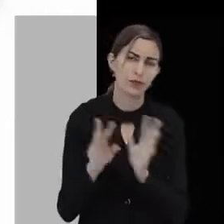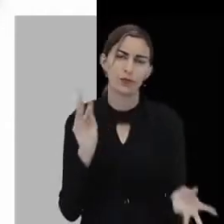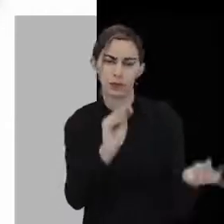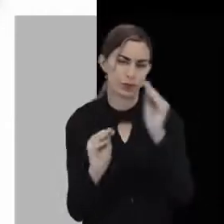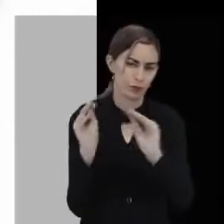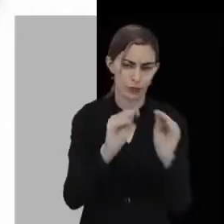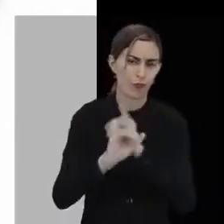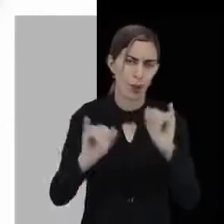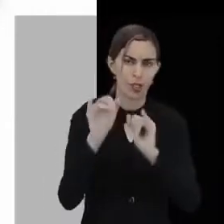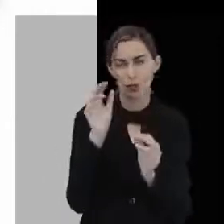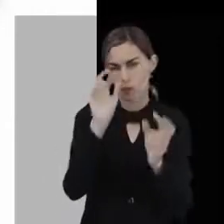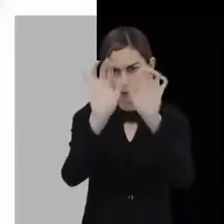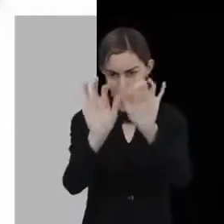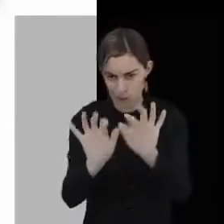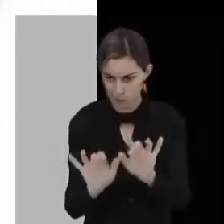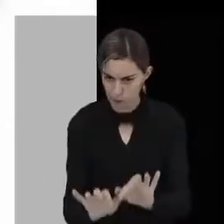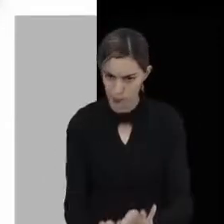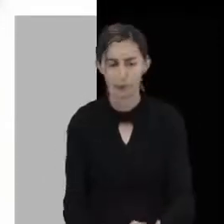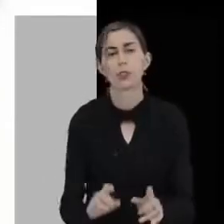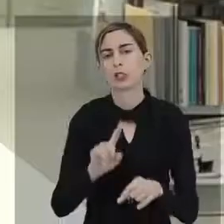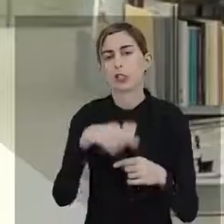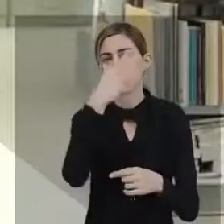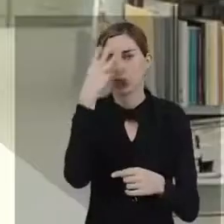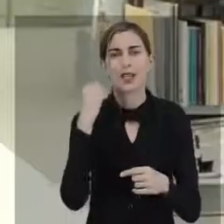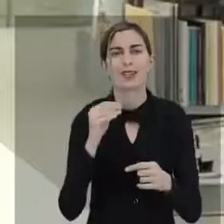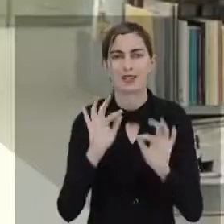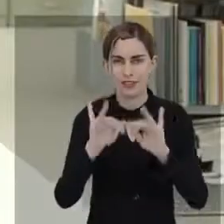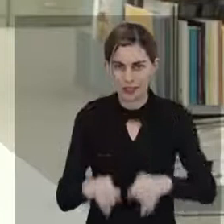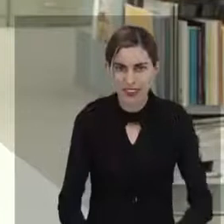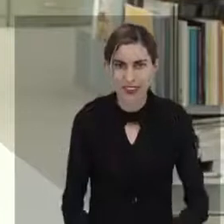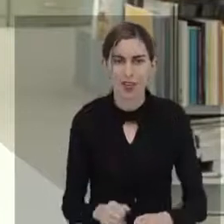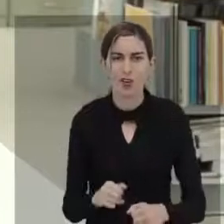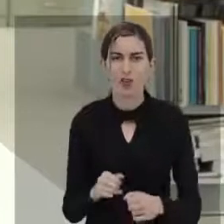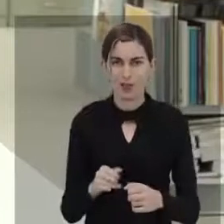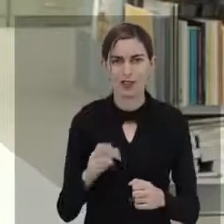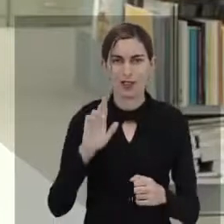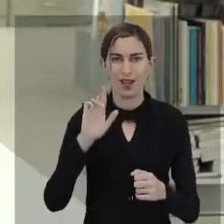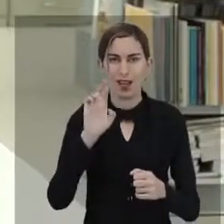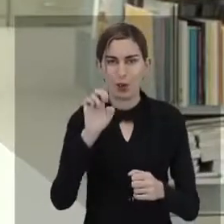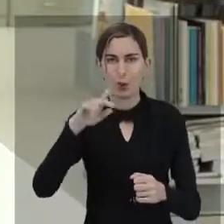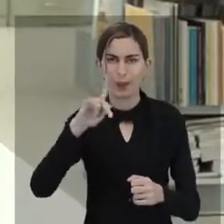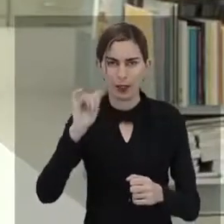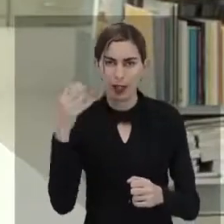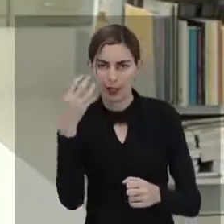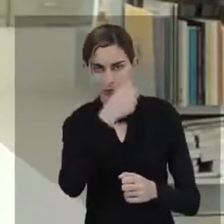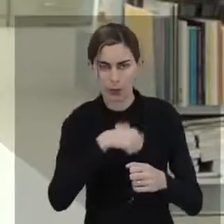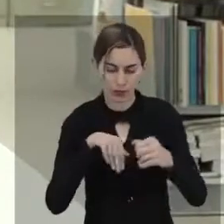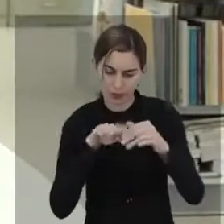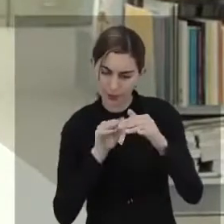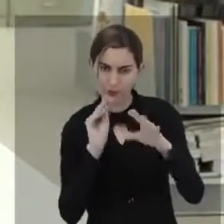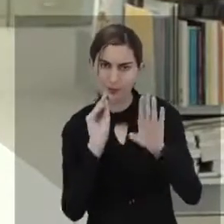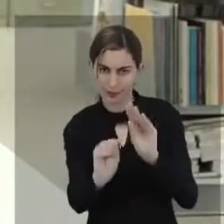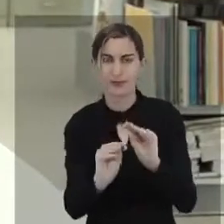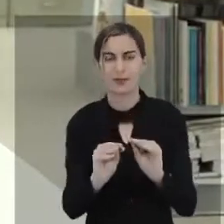a informação que você deseja e não esquece, pessoal, de dar o commit. Então, recupera o Shared Preference, insere a